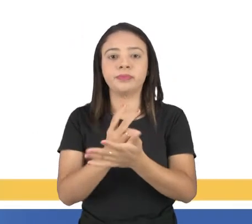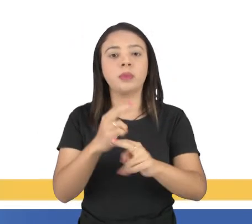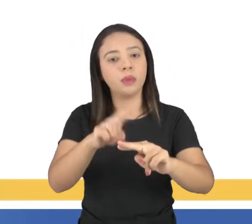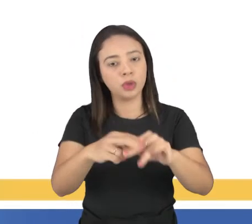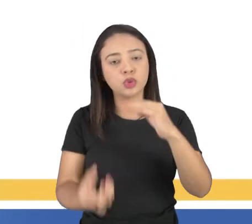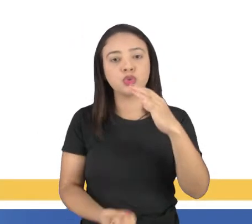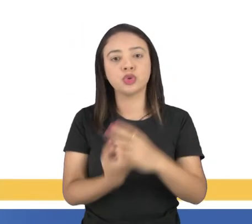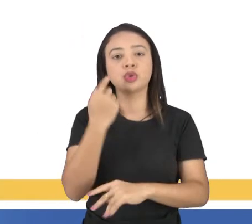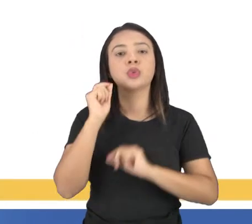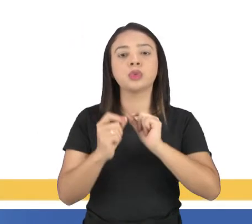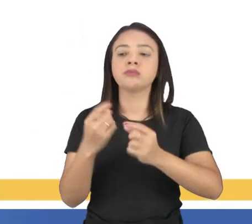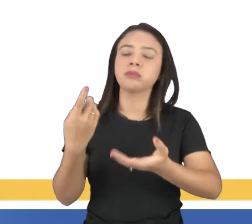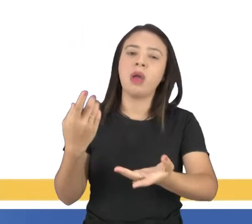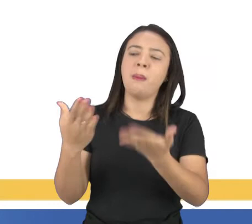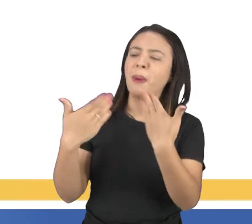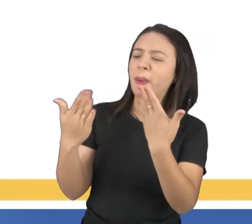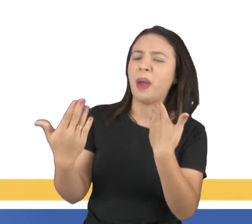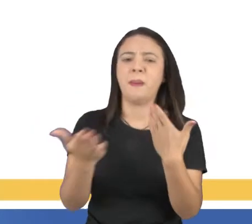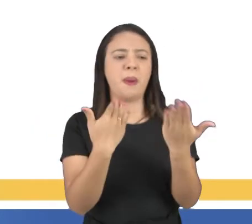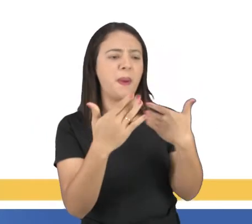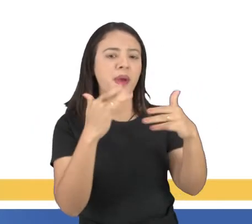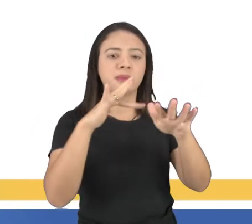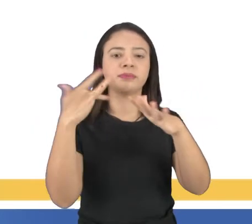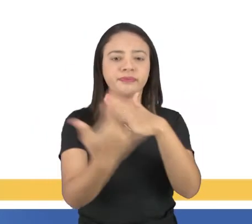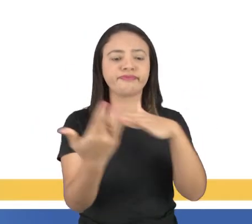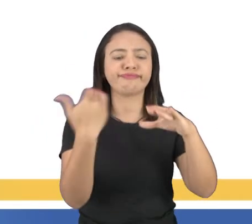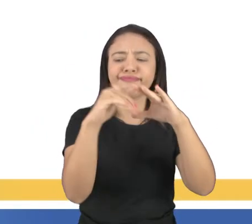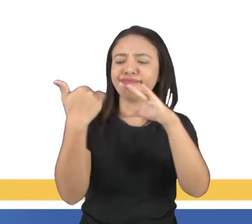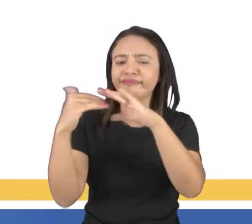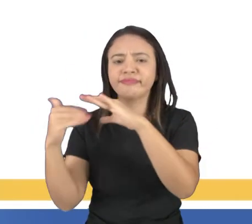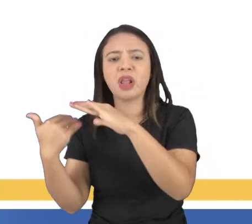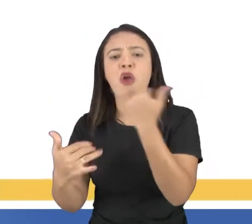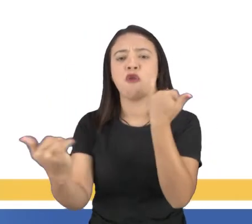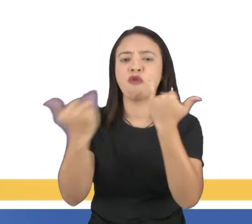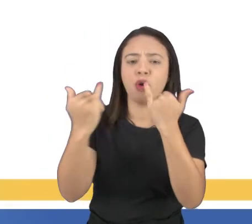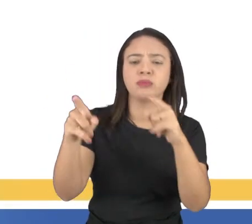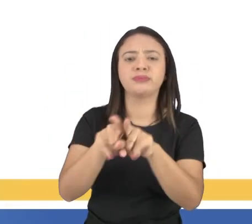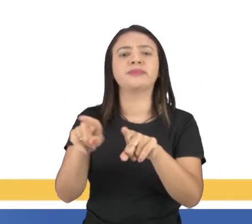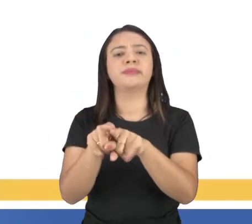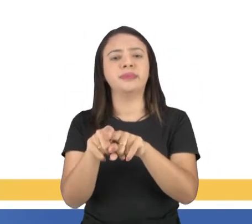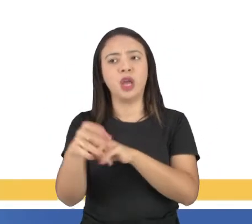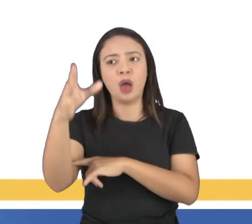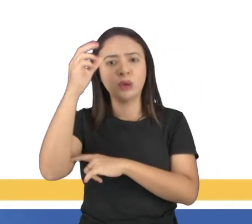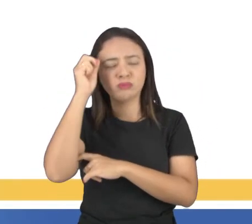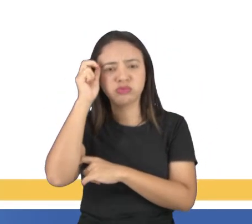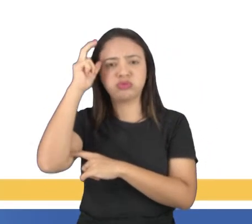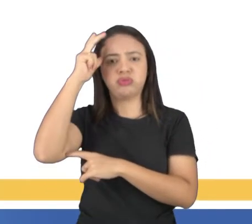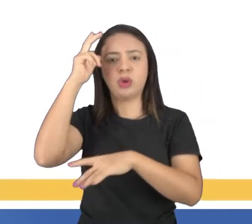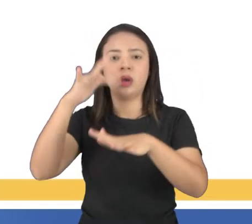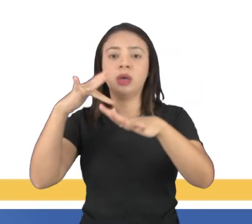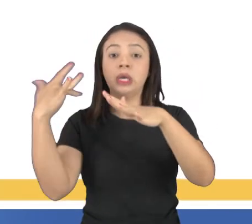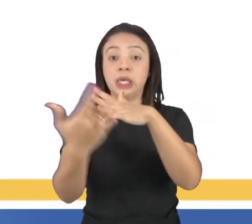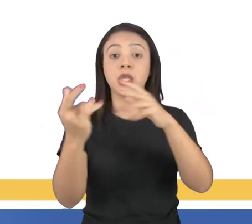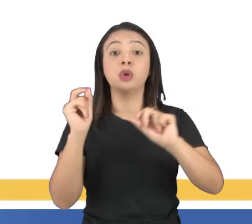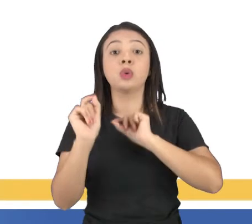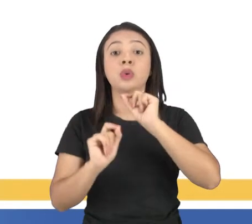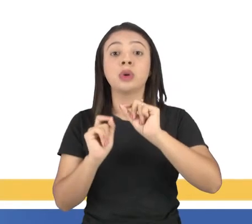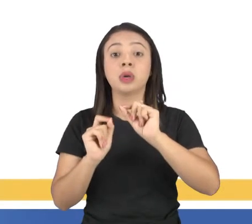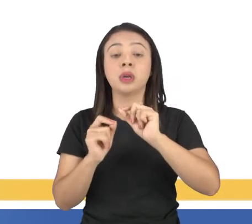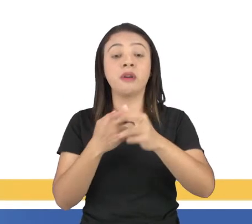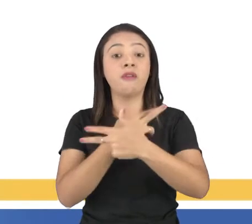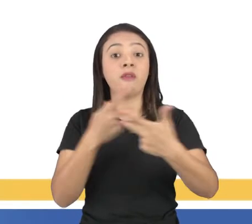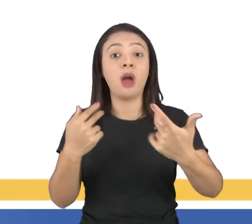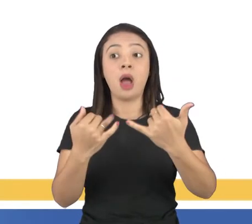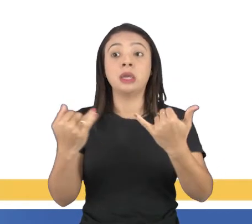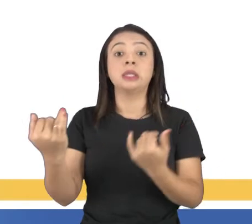debate em rede. Compartilhando conteúdo, informação e conhecimento, a internet tornou-se um espaço social onde ideias e